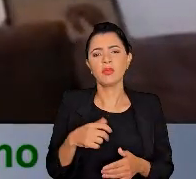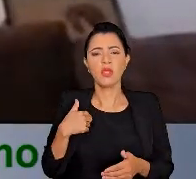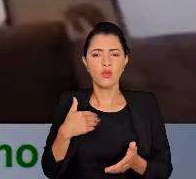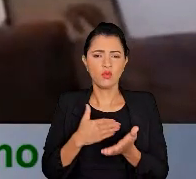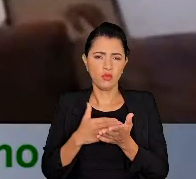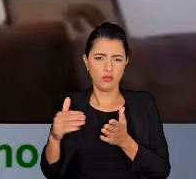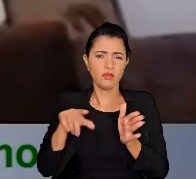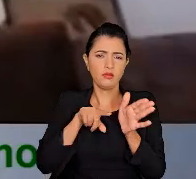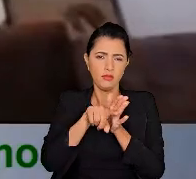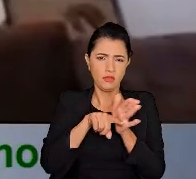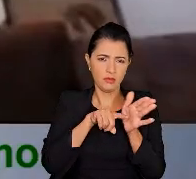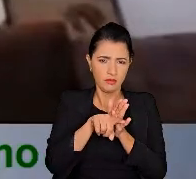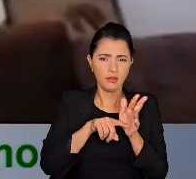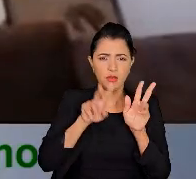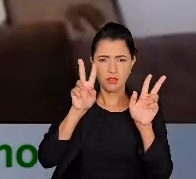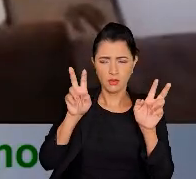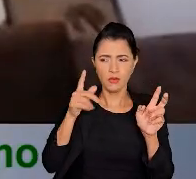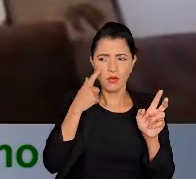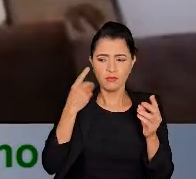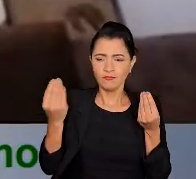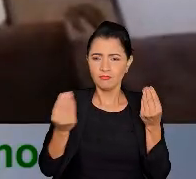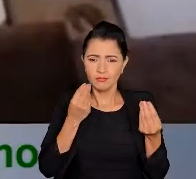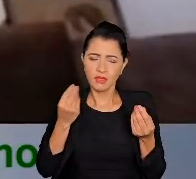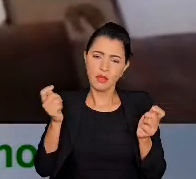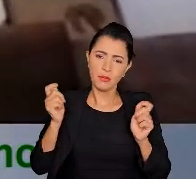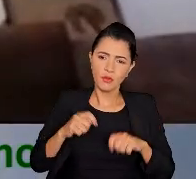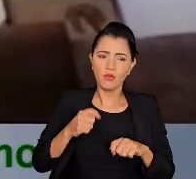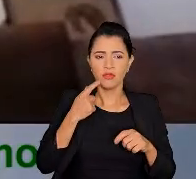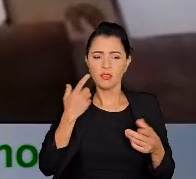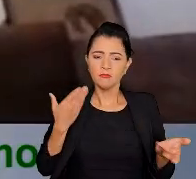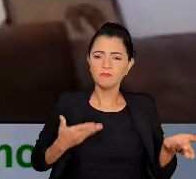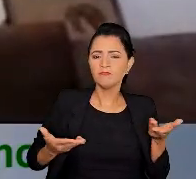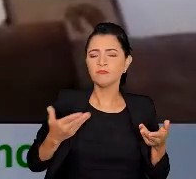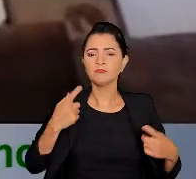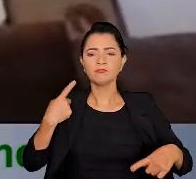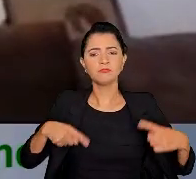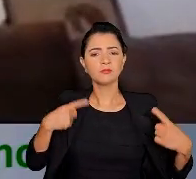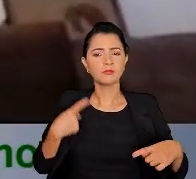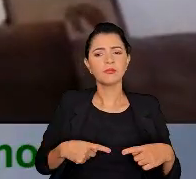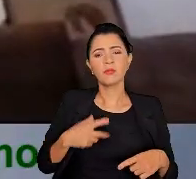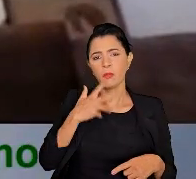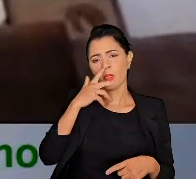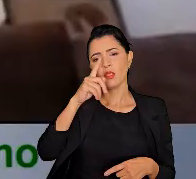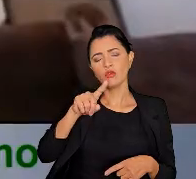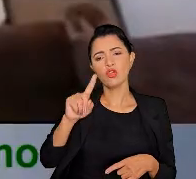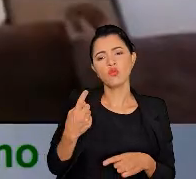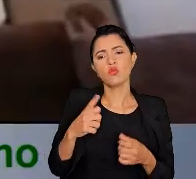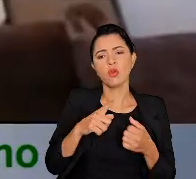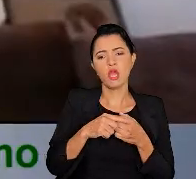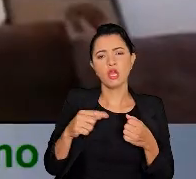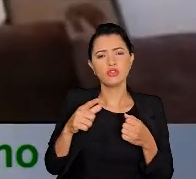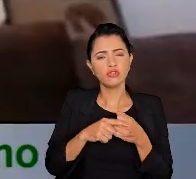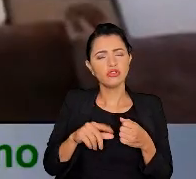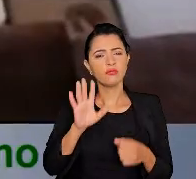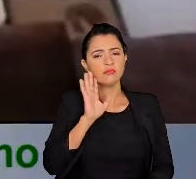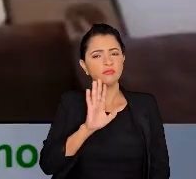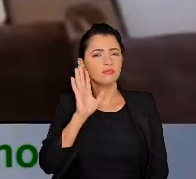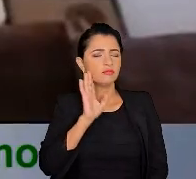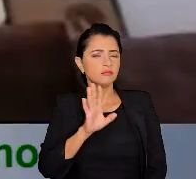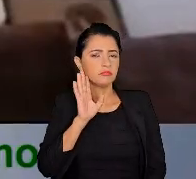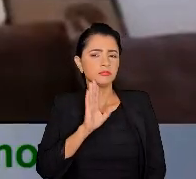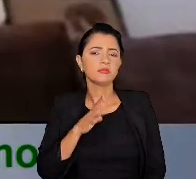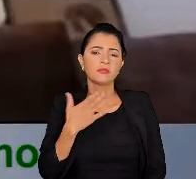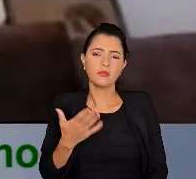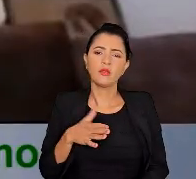pesquisar sobre isso, para poder aqui estar com o senhor, podendo debater, eu achei um artigo muito interessante que